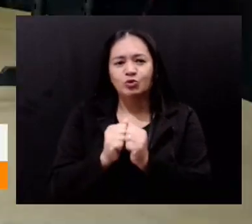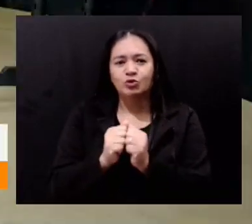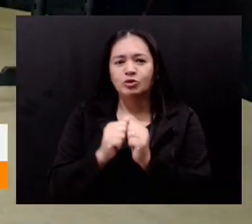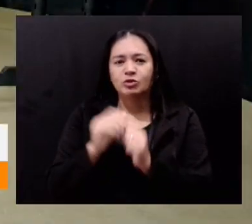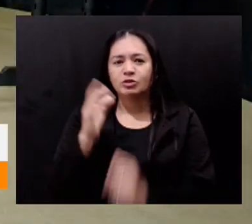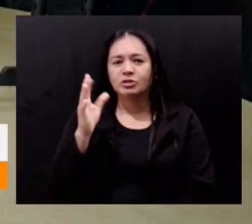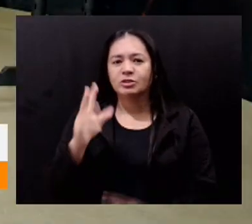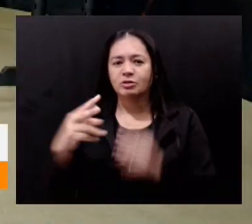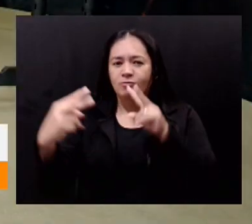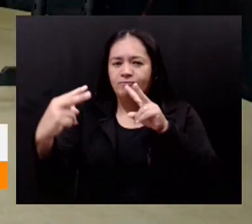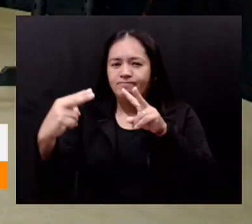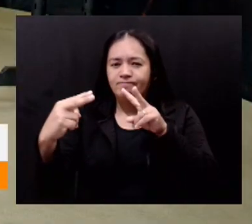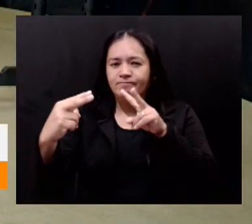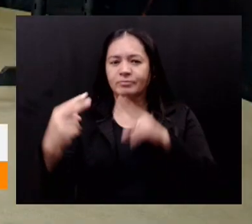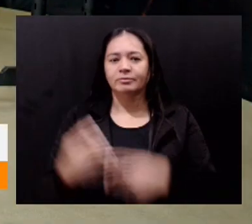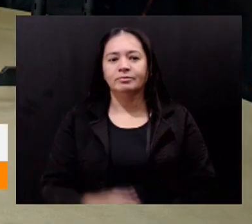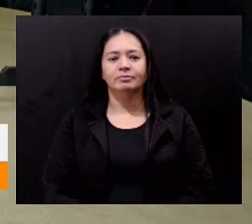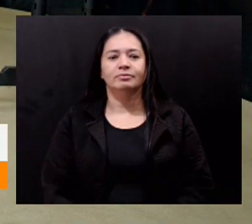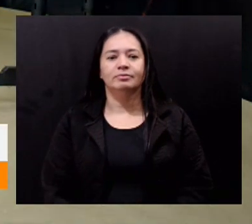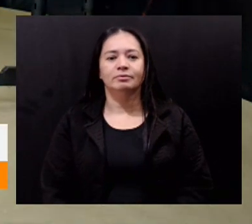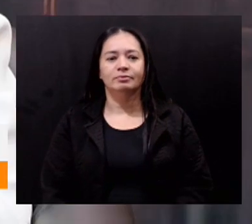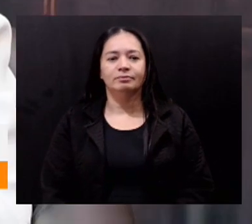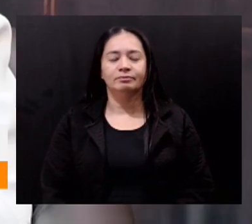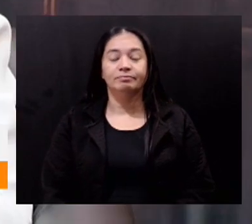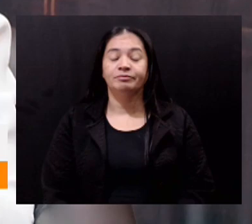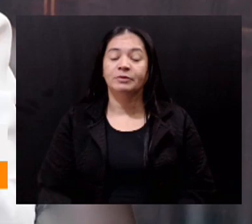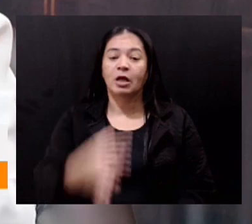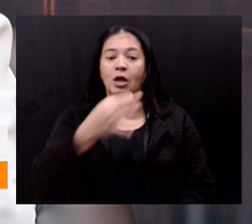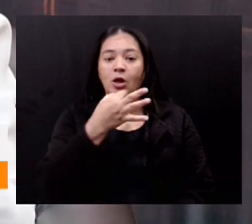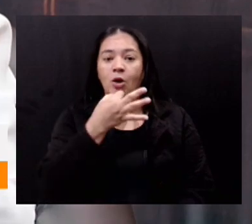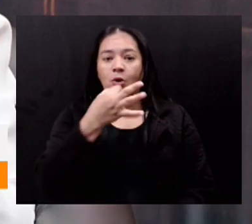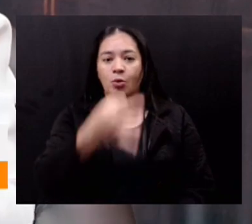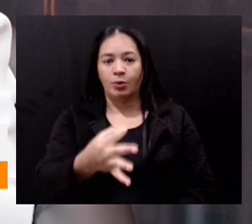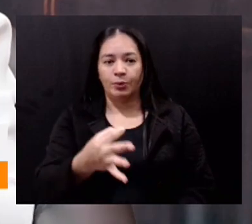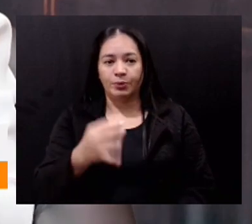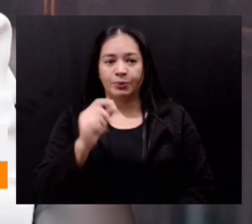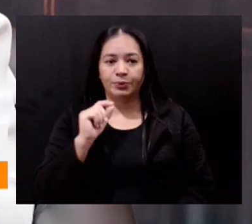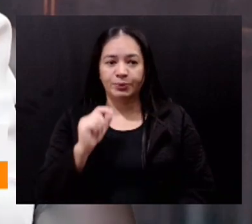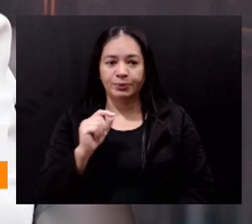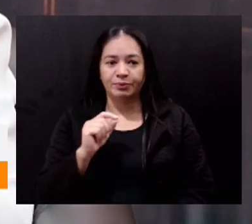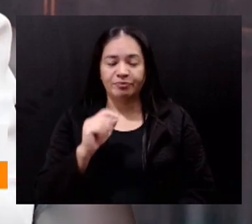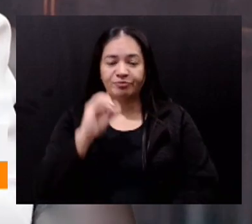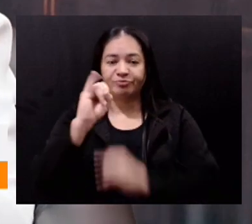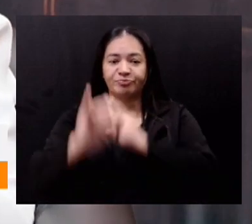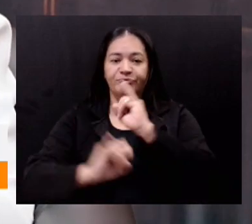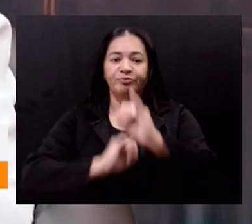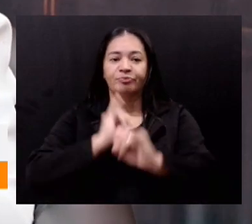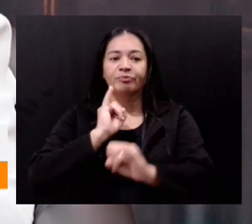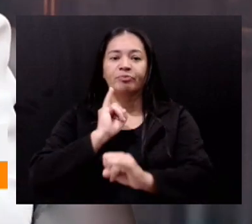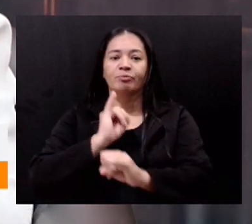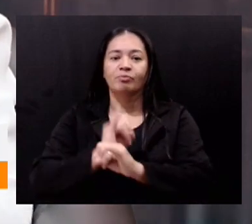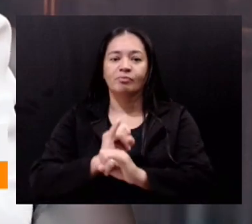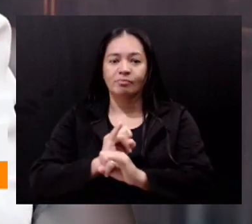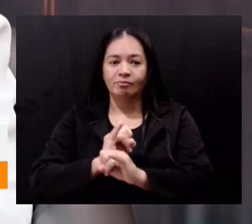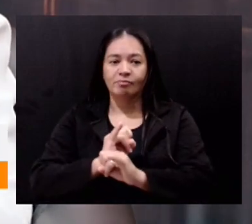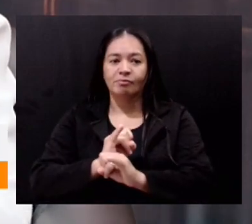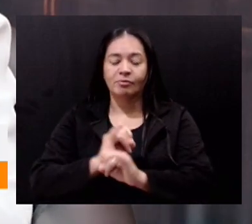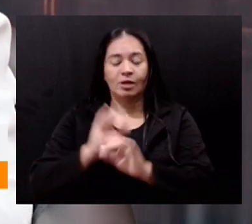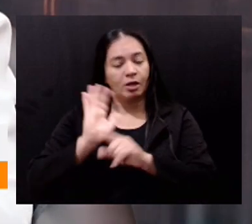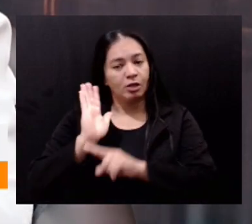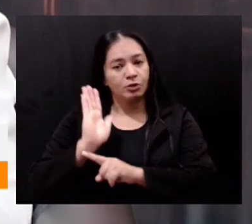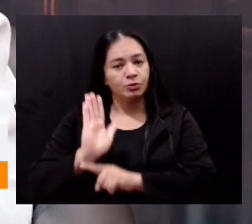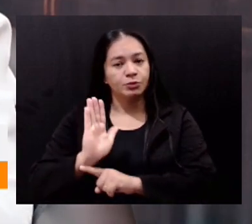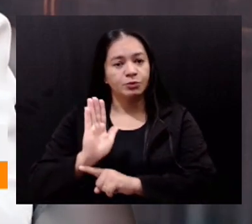Bom, vamos lá, né, eu acredito que a internet, ela ajuda em alguns